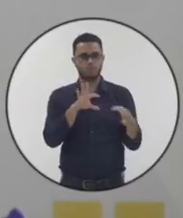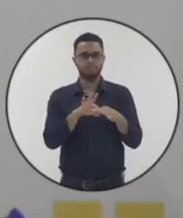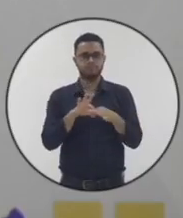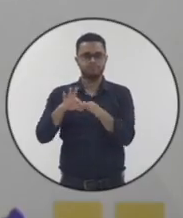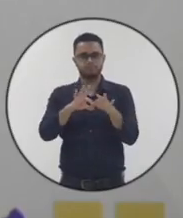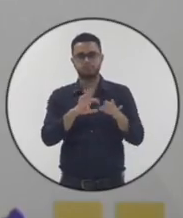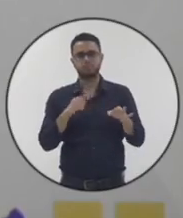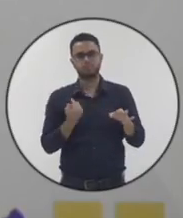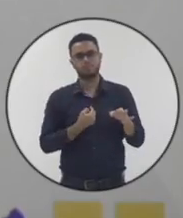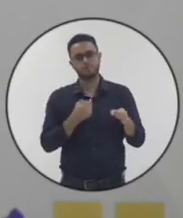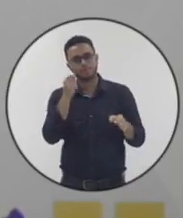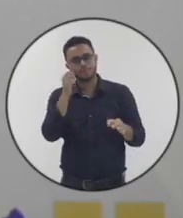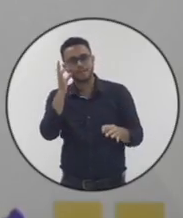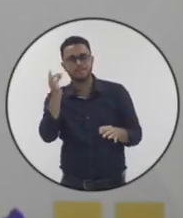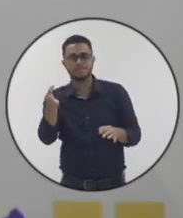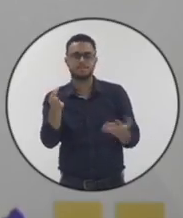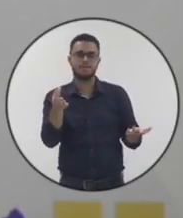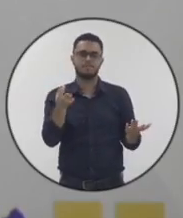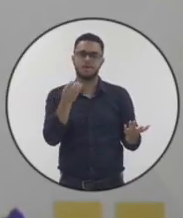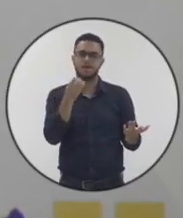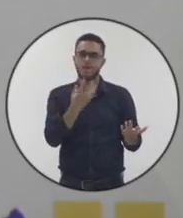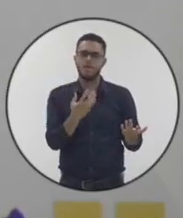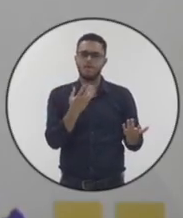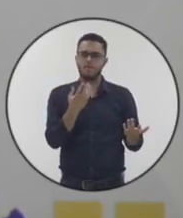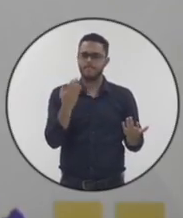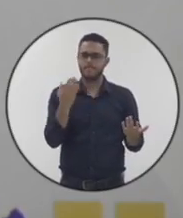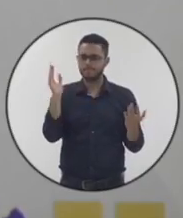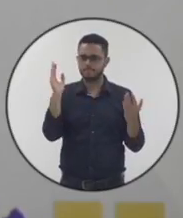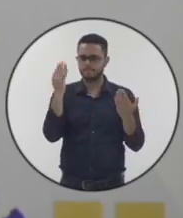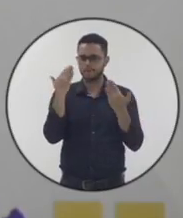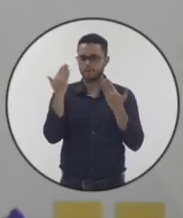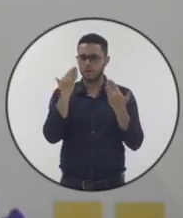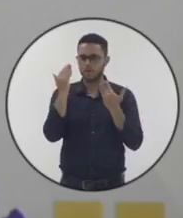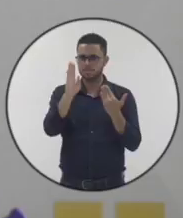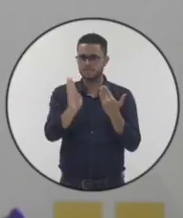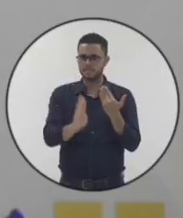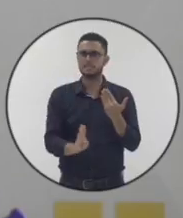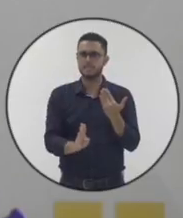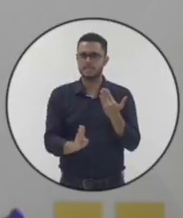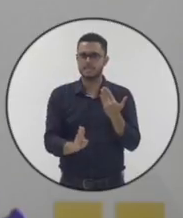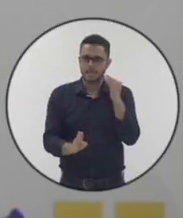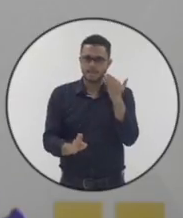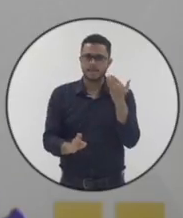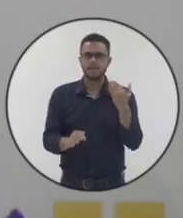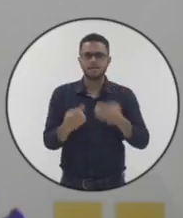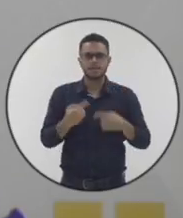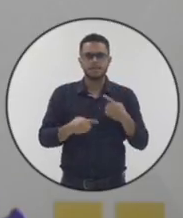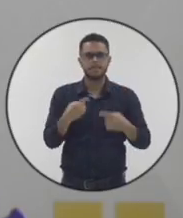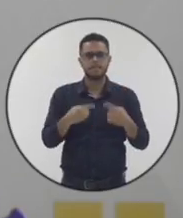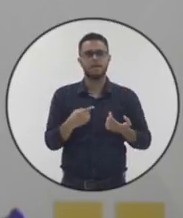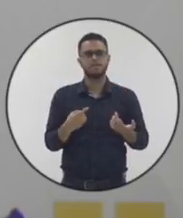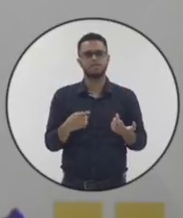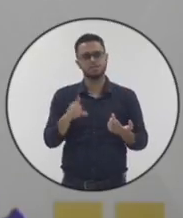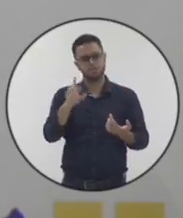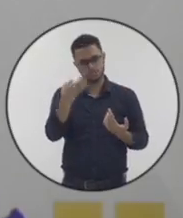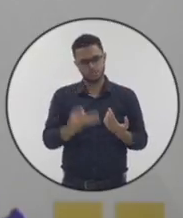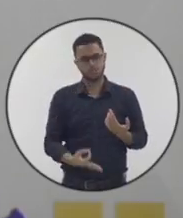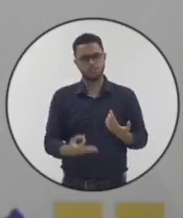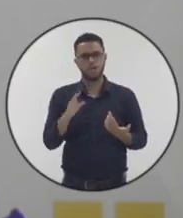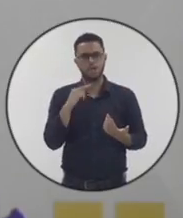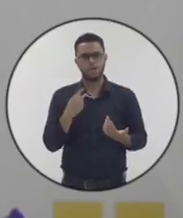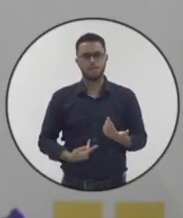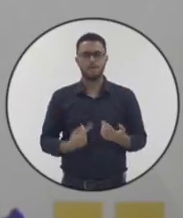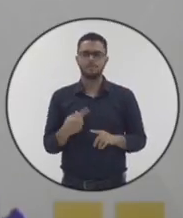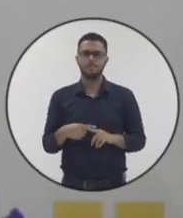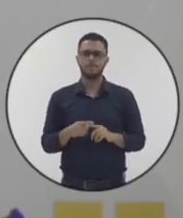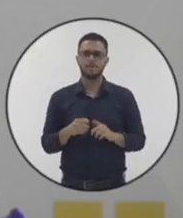nos interessa, né? Interessa a psicologia brasileira o debate, a dignidade humana, porque faz parte da nossa